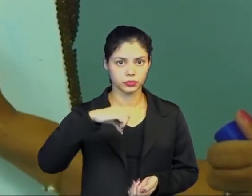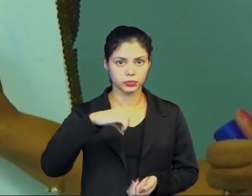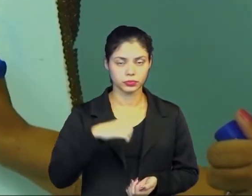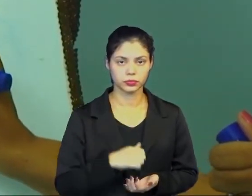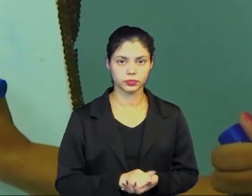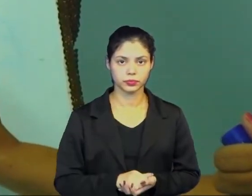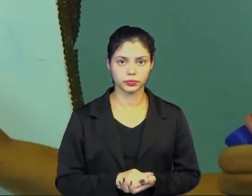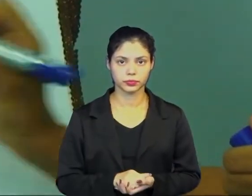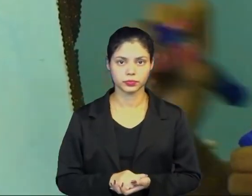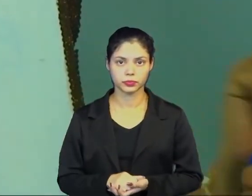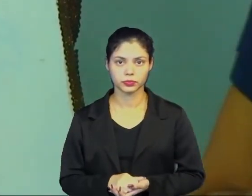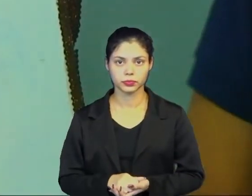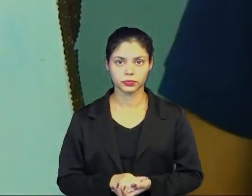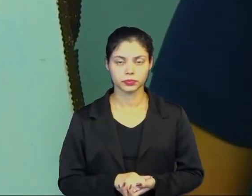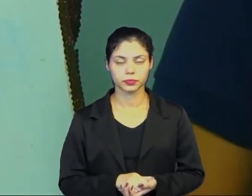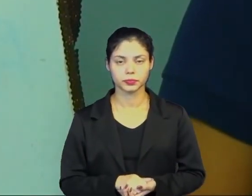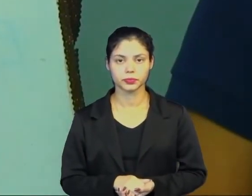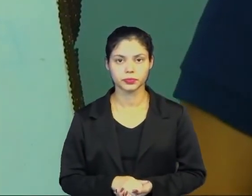19.